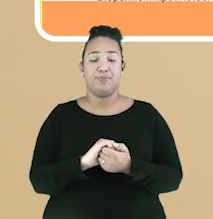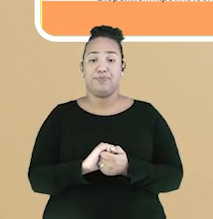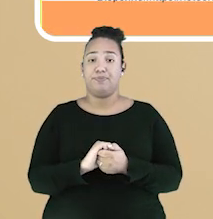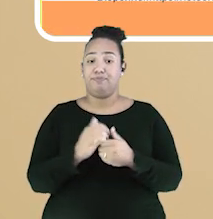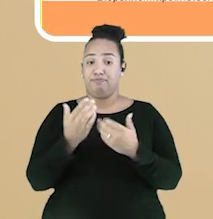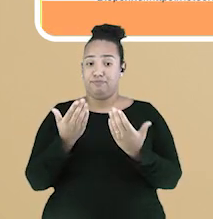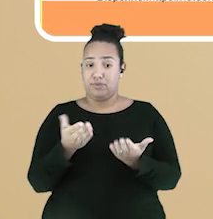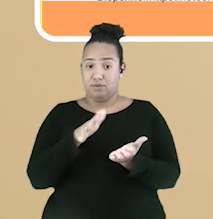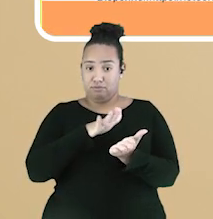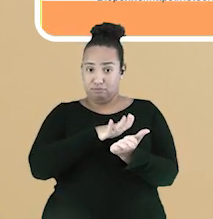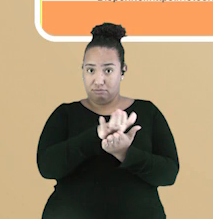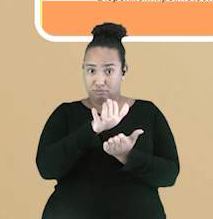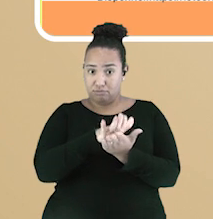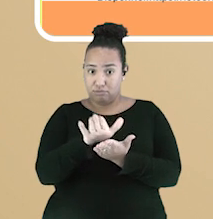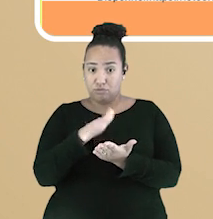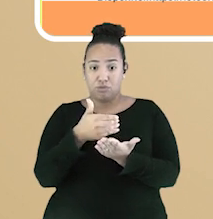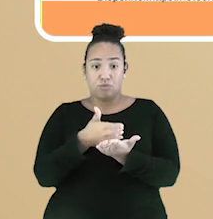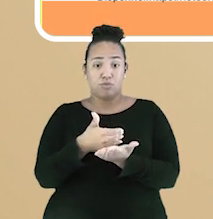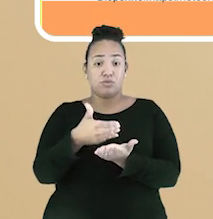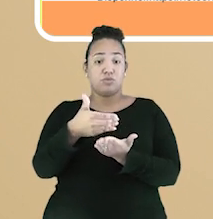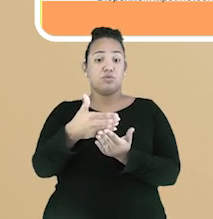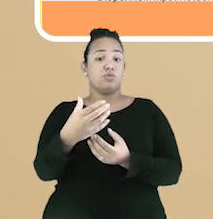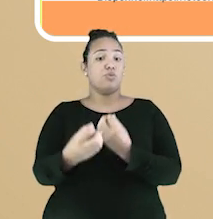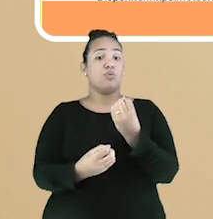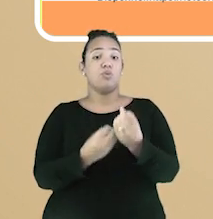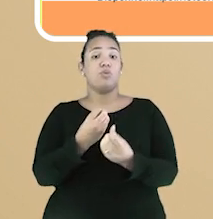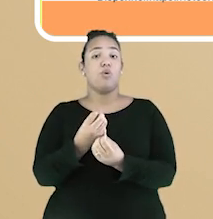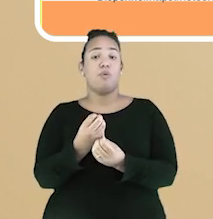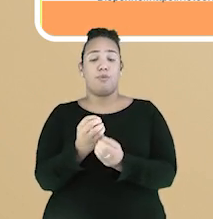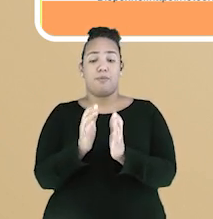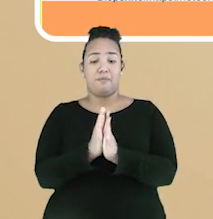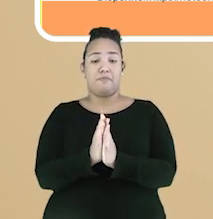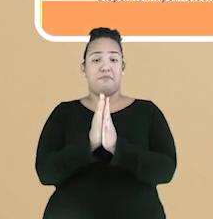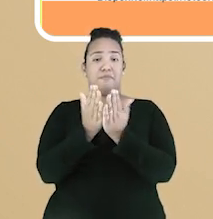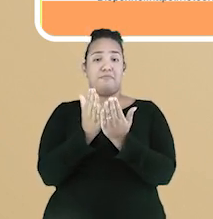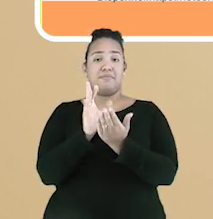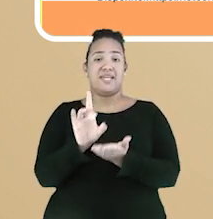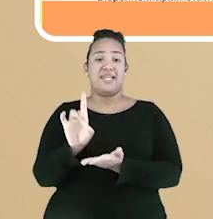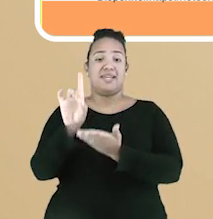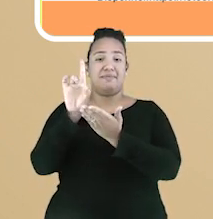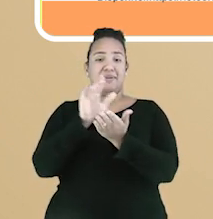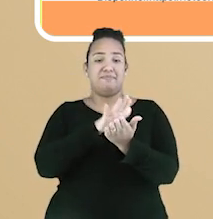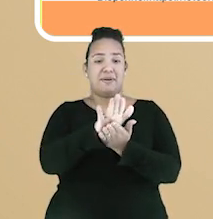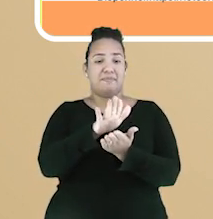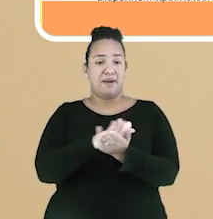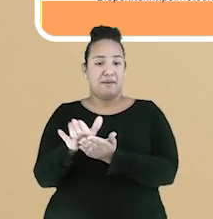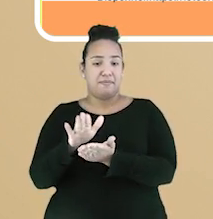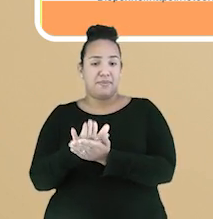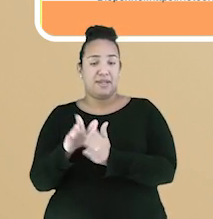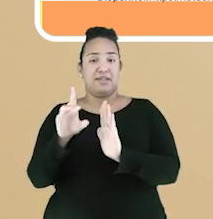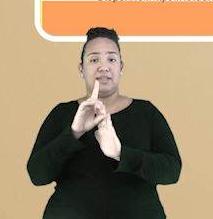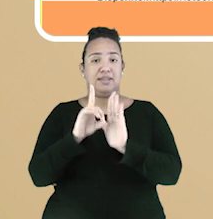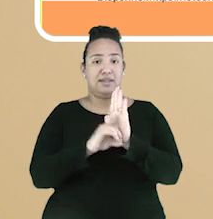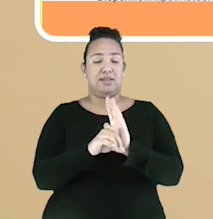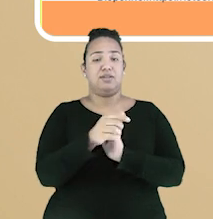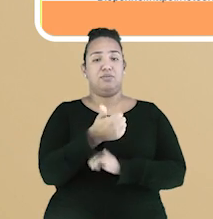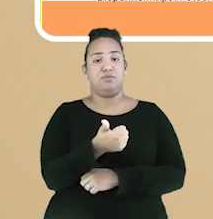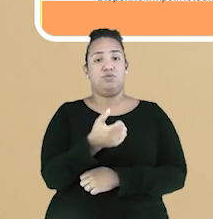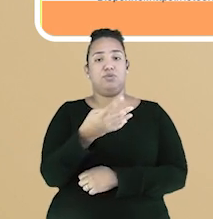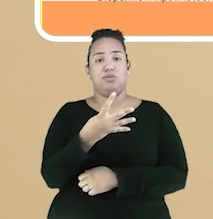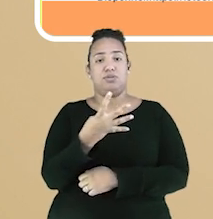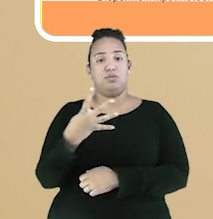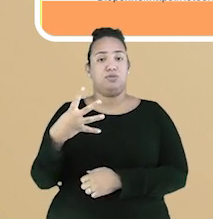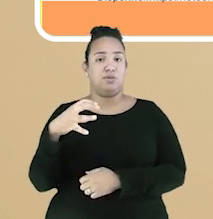sucesso da imprensa de Gutenberg começou sobretudo com a sua impressão de cópias da Bíblia, ainda na década de